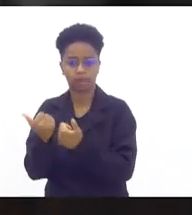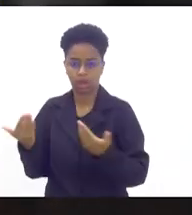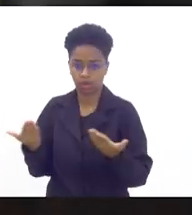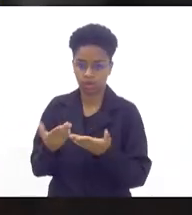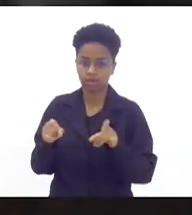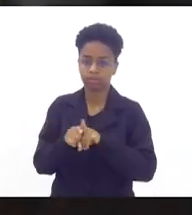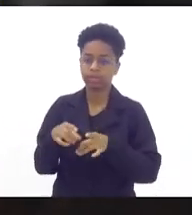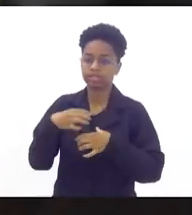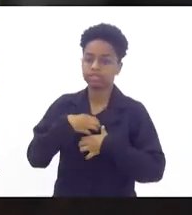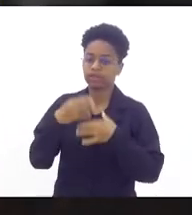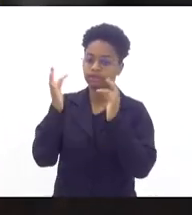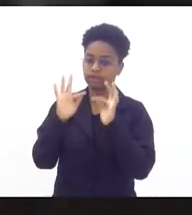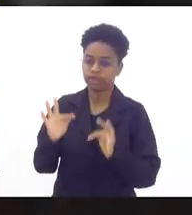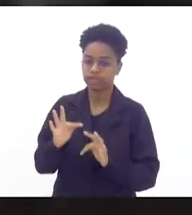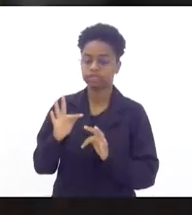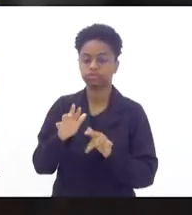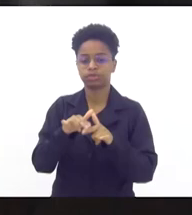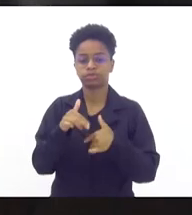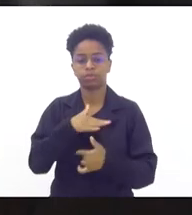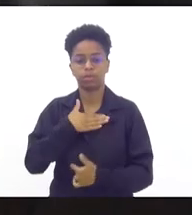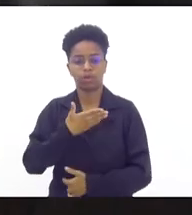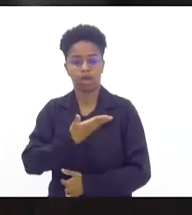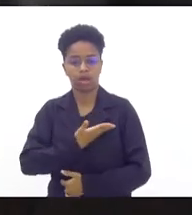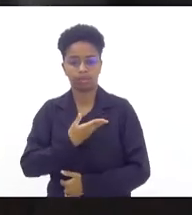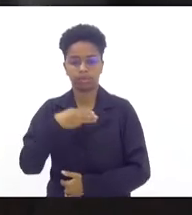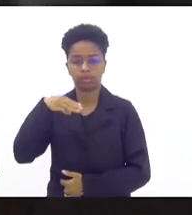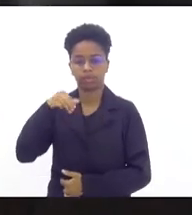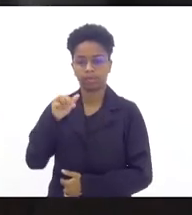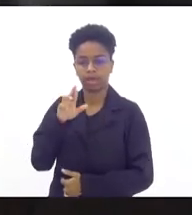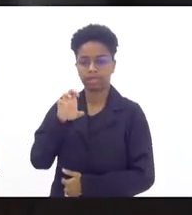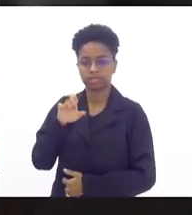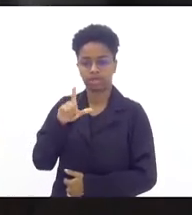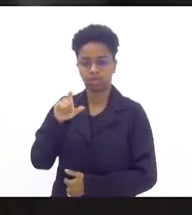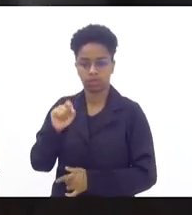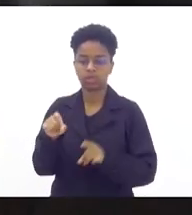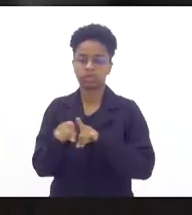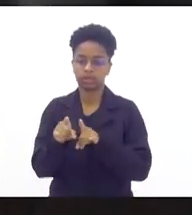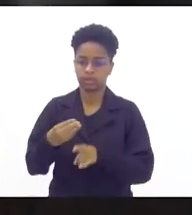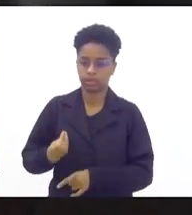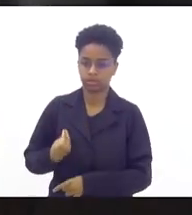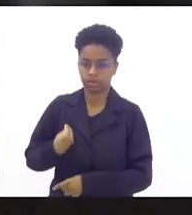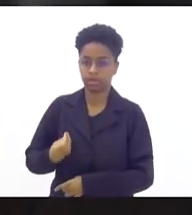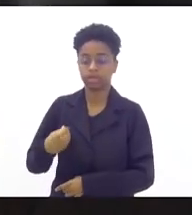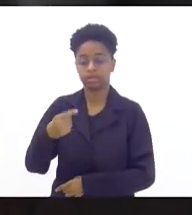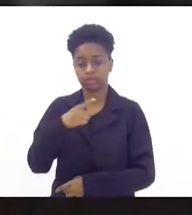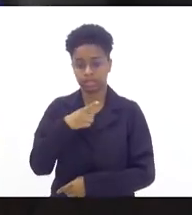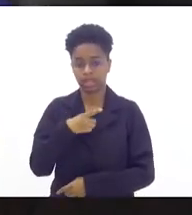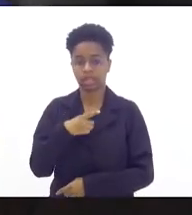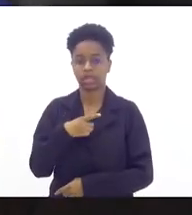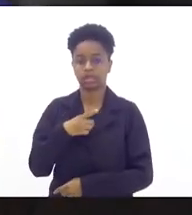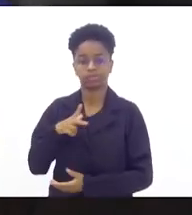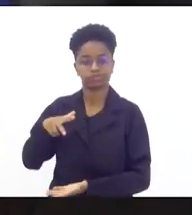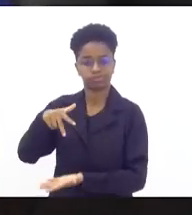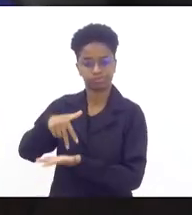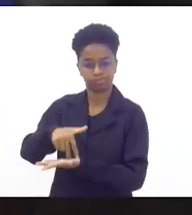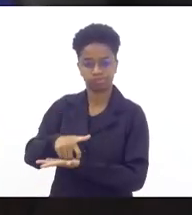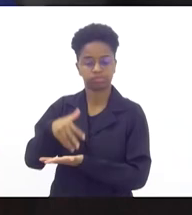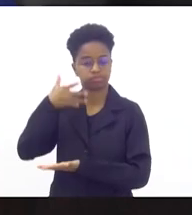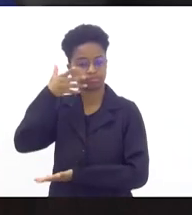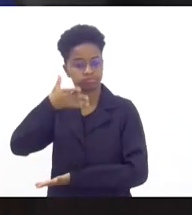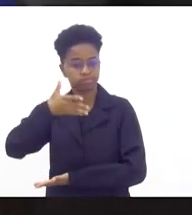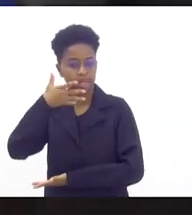a presença do meu amigo Marcelo também da vice-presidência que vai ter o lugar de fala como cadeirante